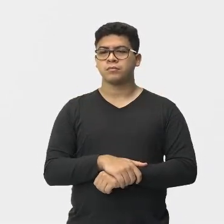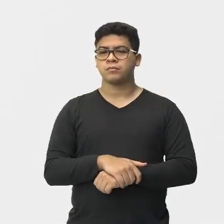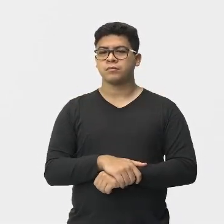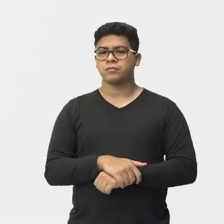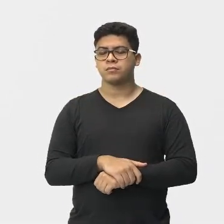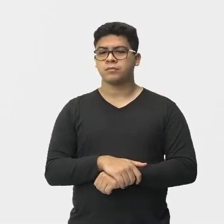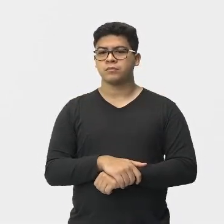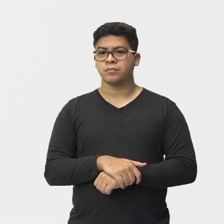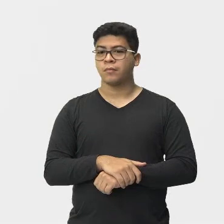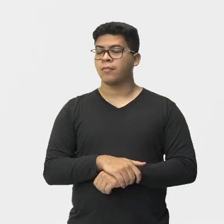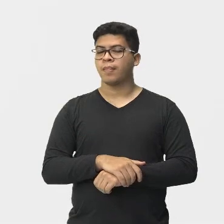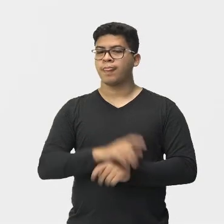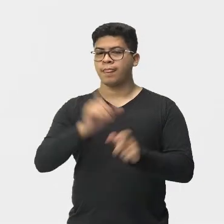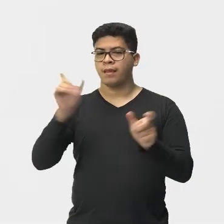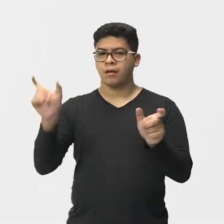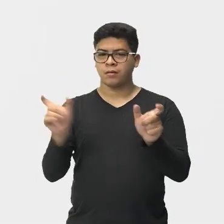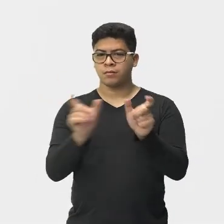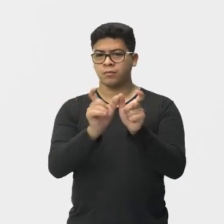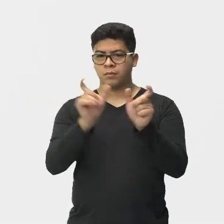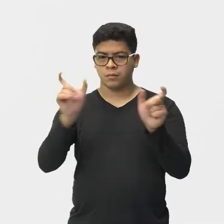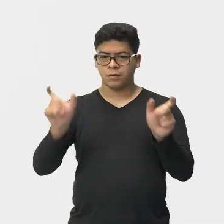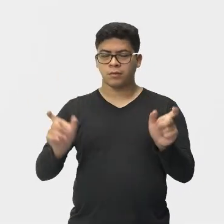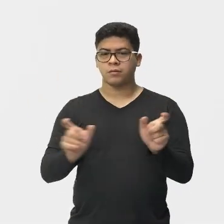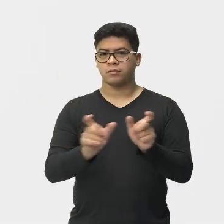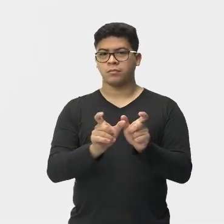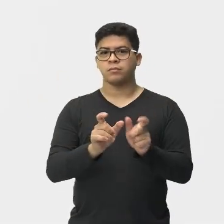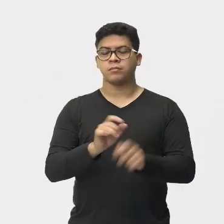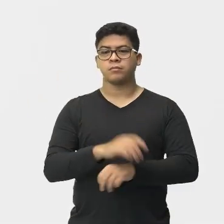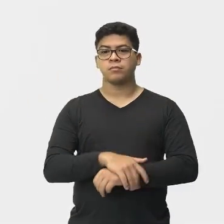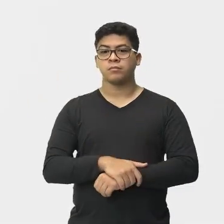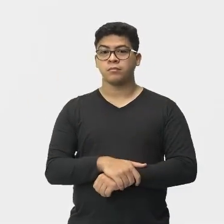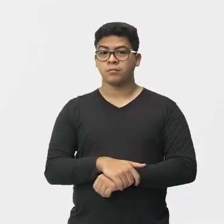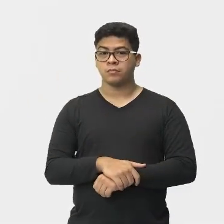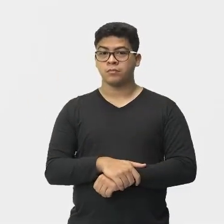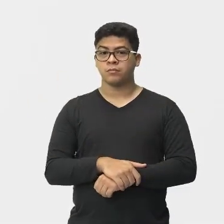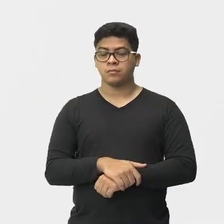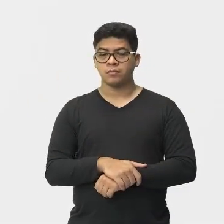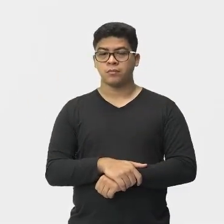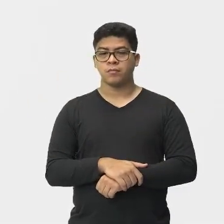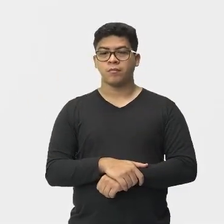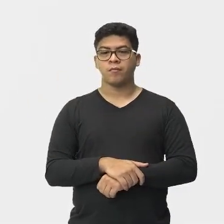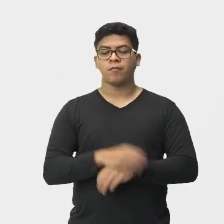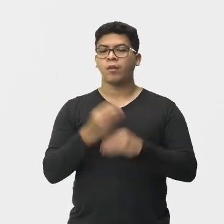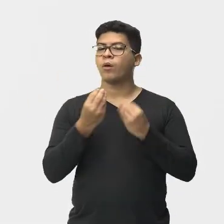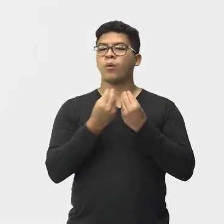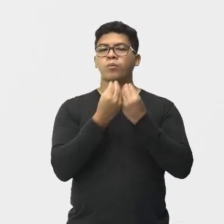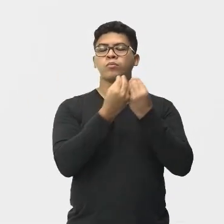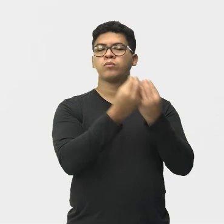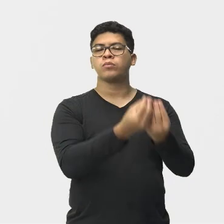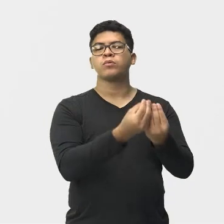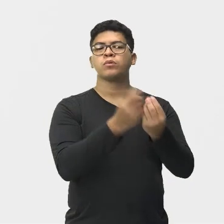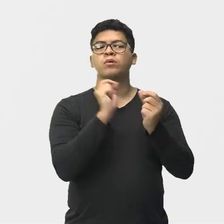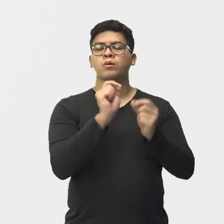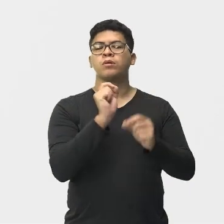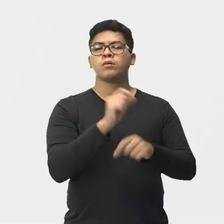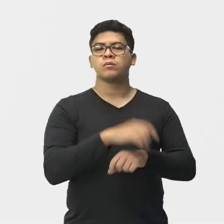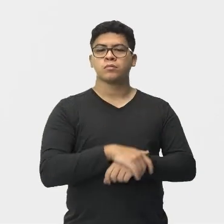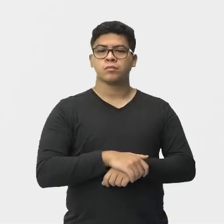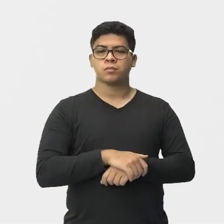cada pronome complemento? Então, aqui eu tenho, voy a envolver el regalo, né? Aqui eu tenho o